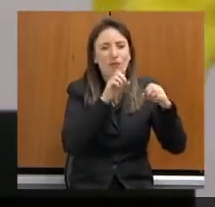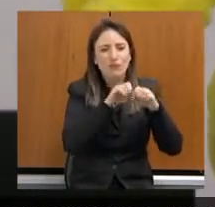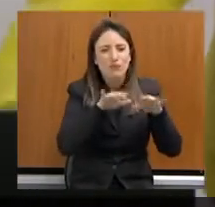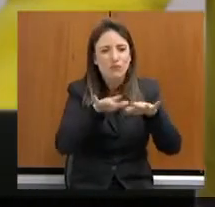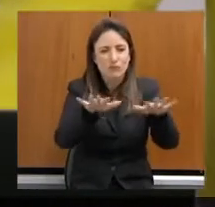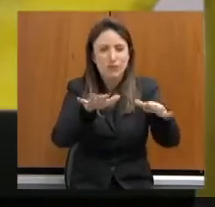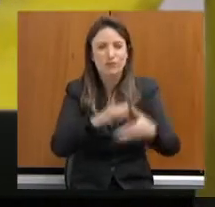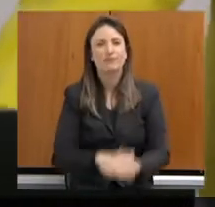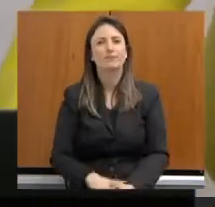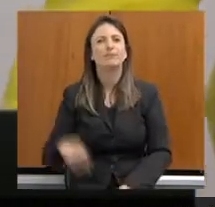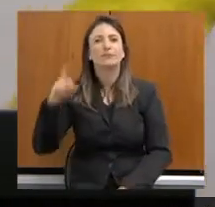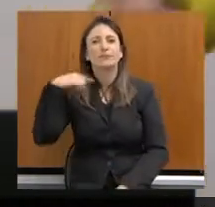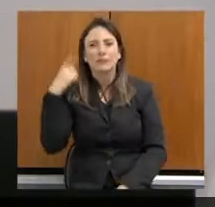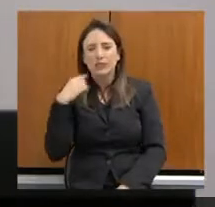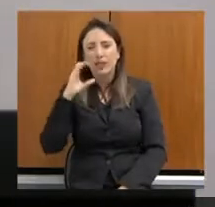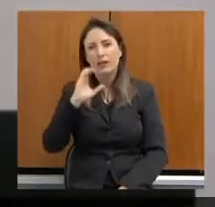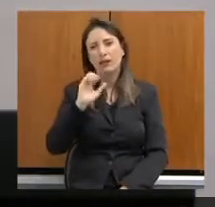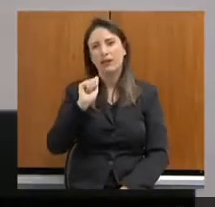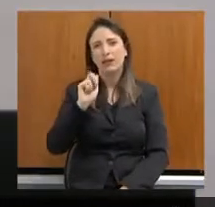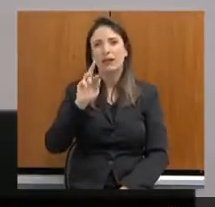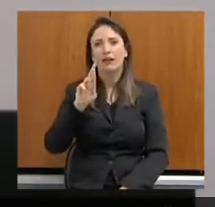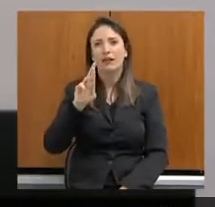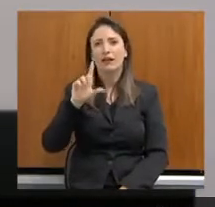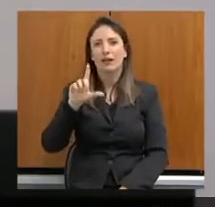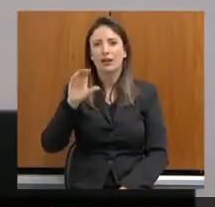Pimenta on